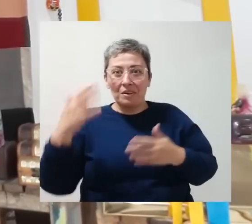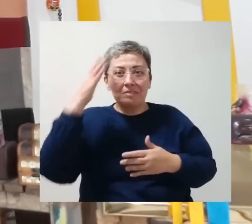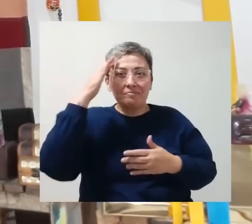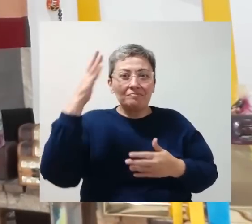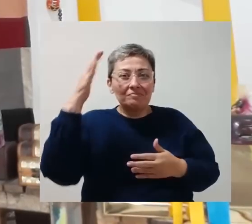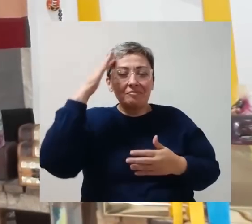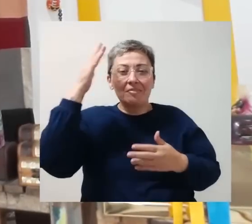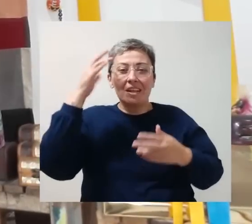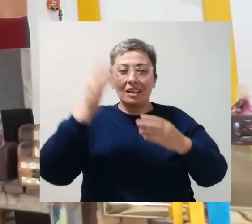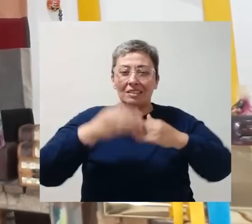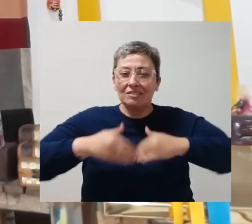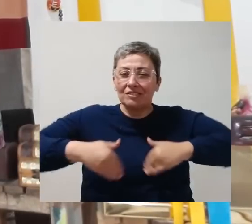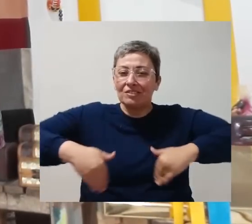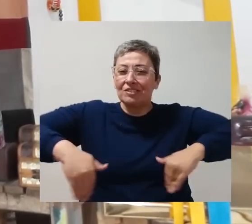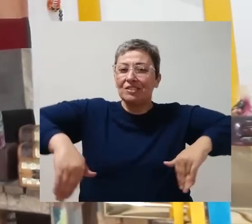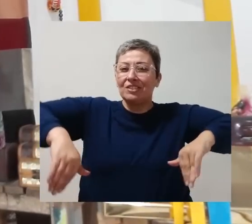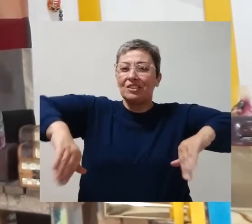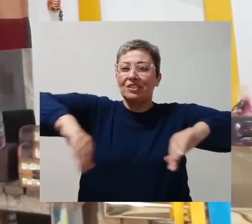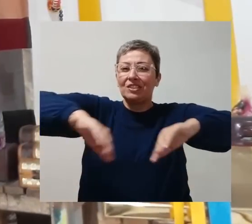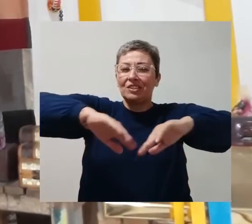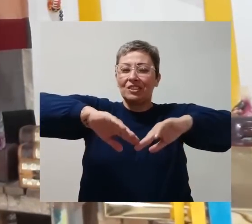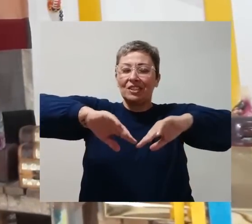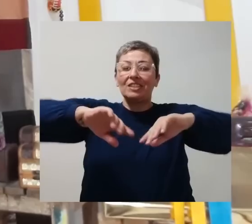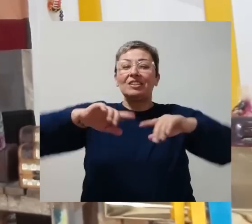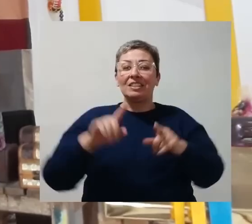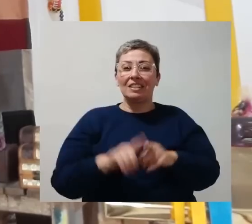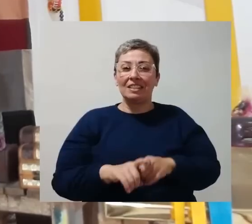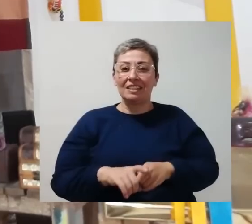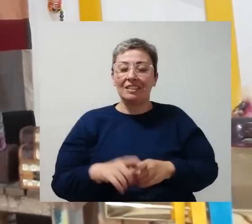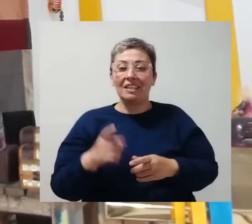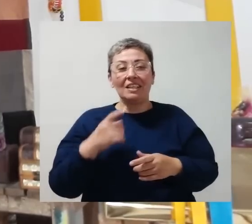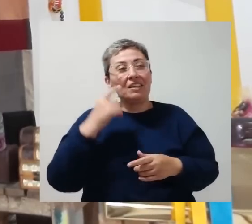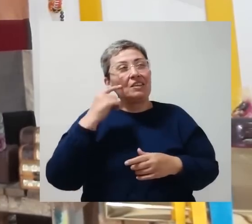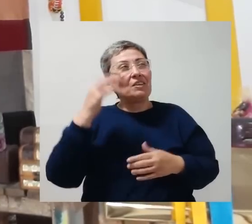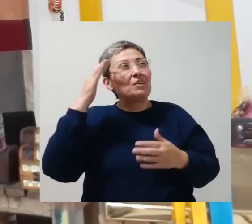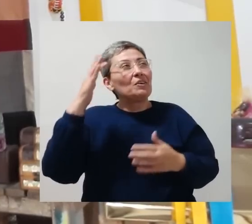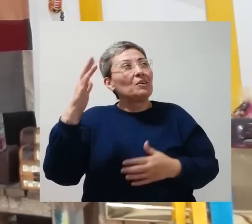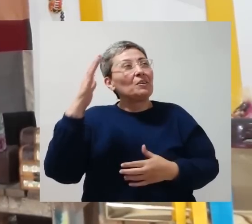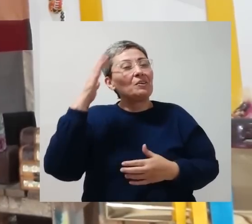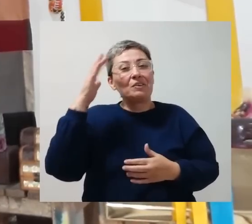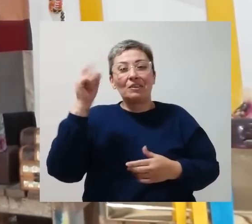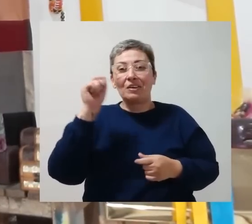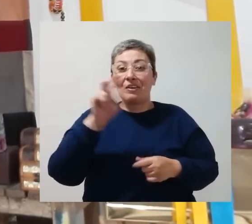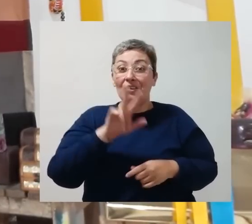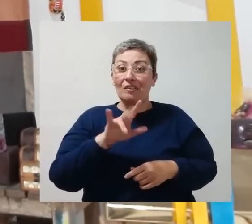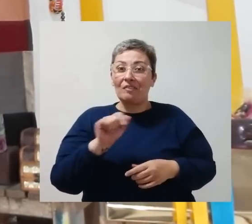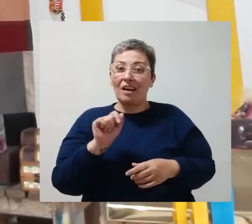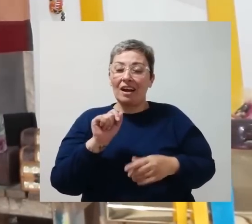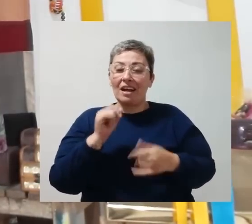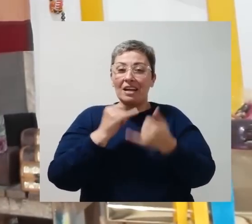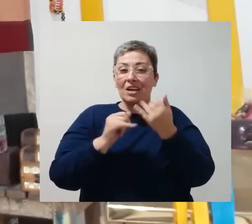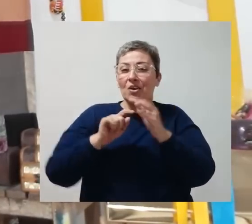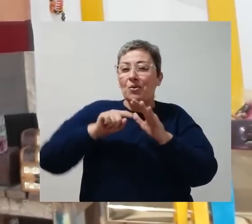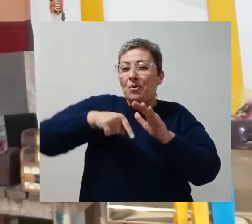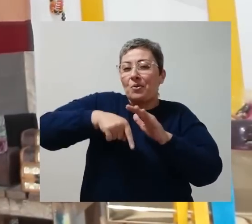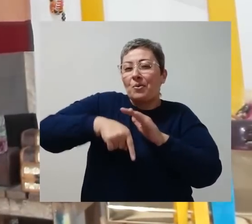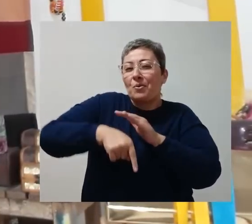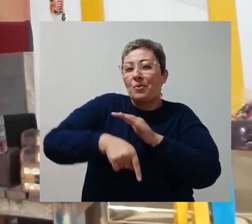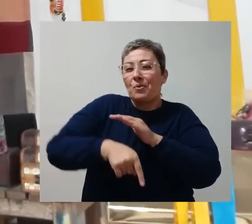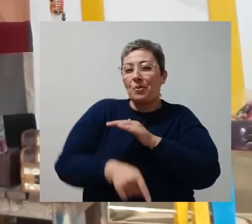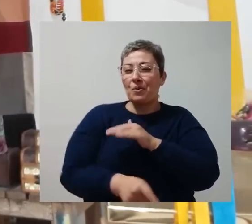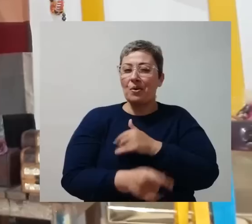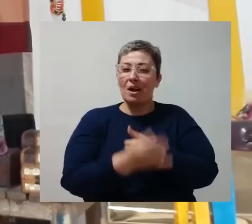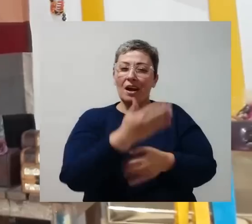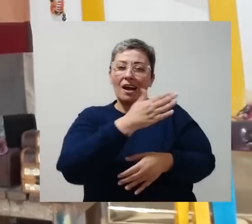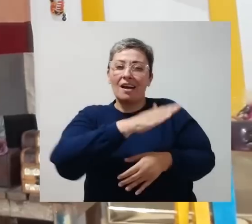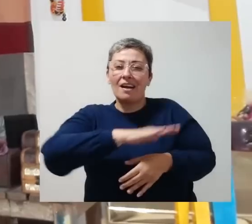agora numa grande roda, numa grande ciranda, imaginando que vamos mergulhar nas